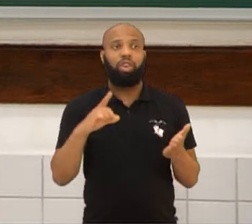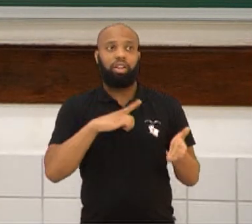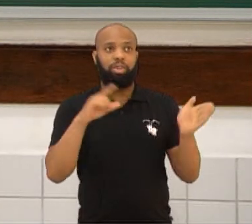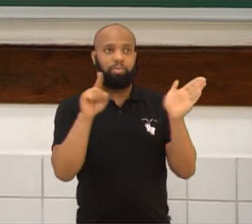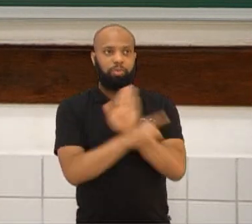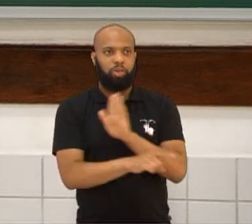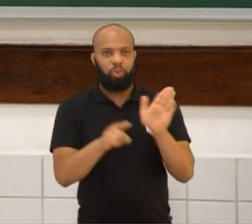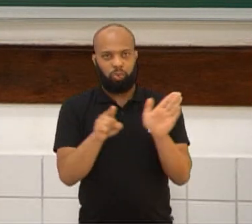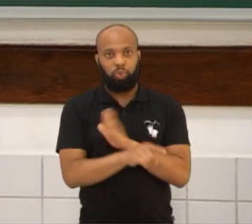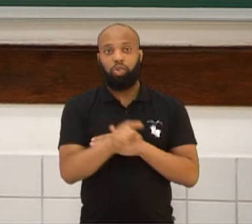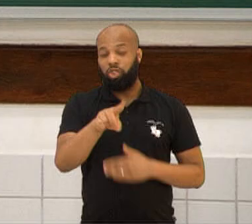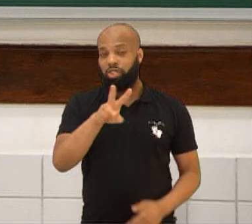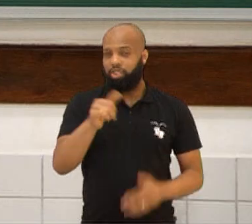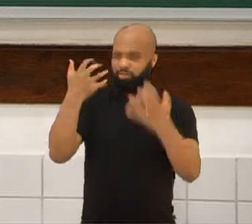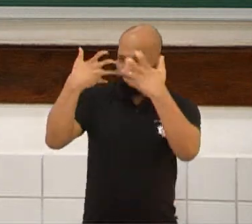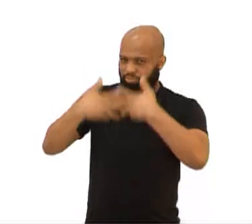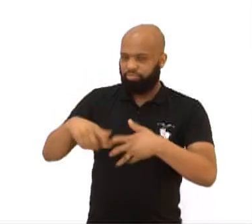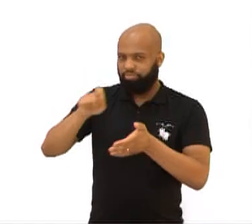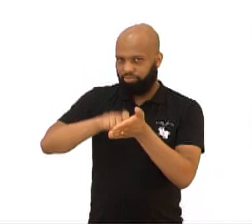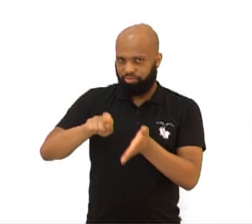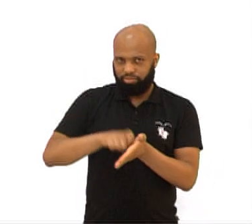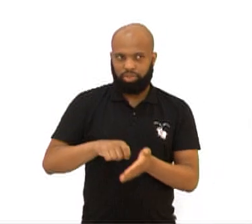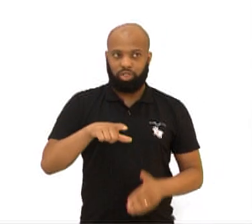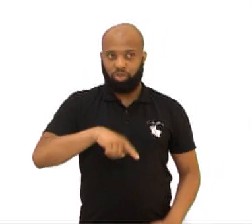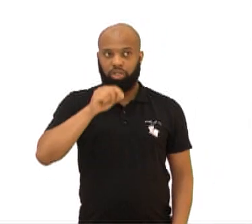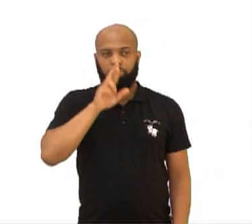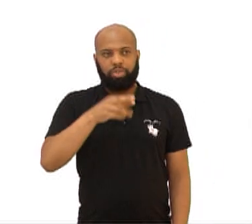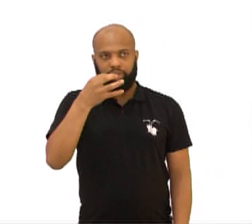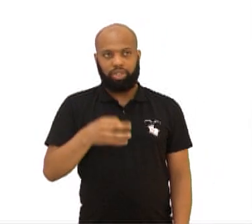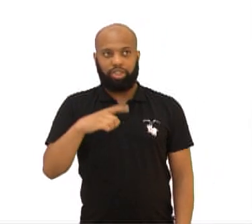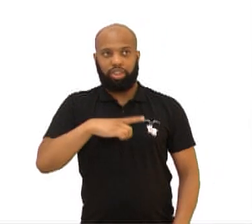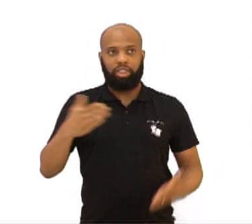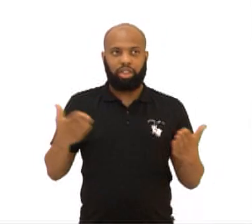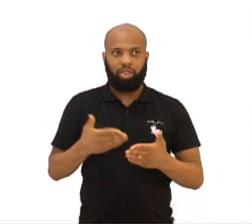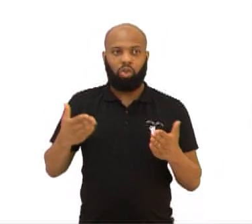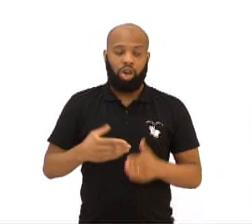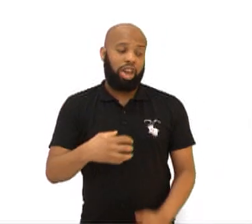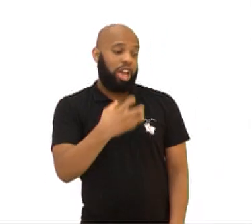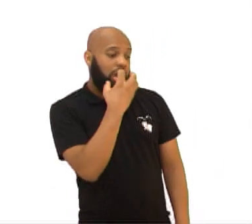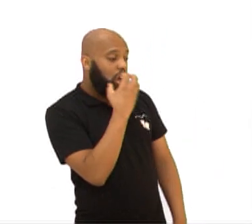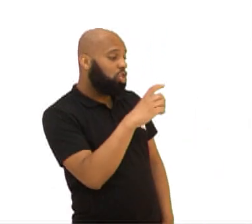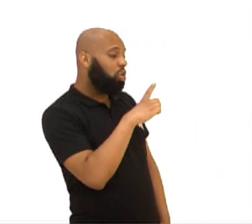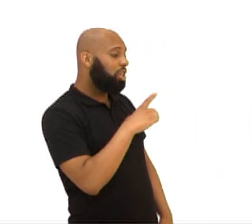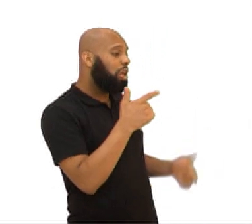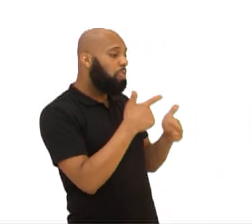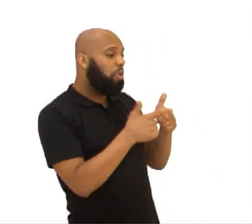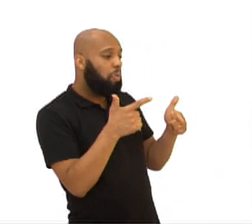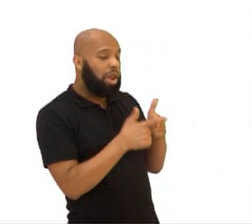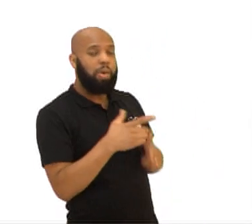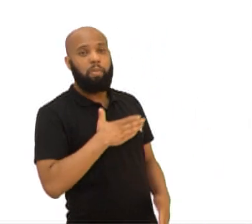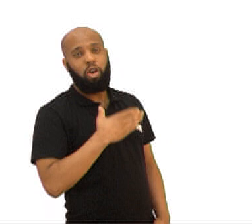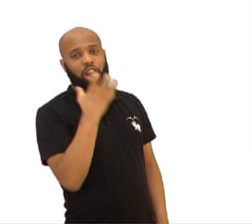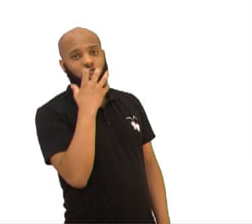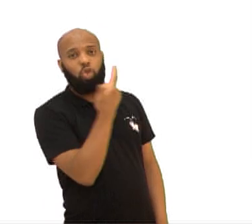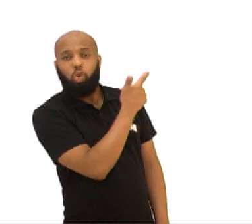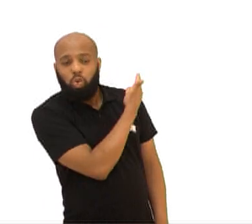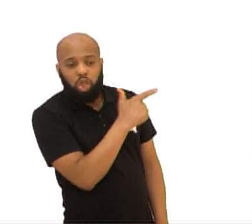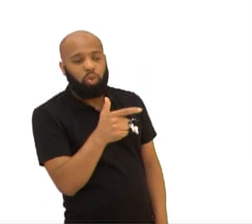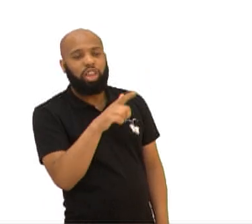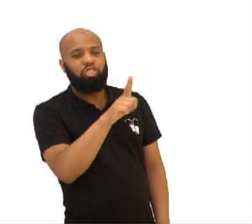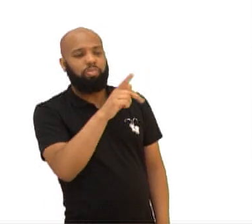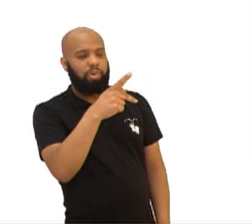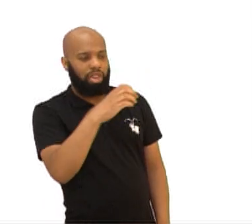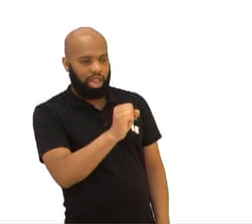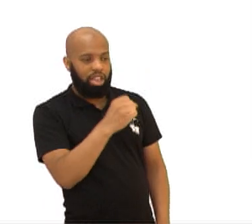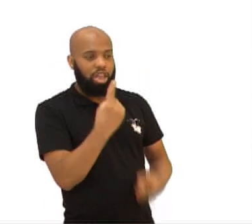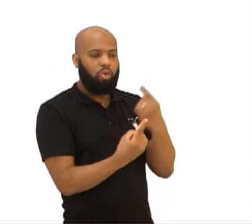um quiz, então, para você pensar e refletir. No trecho, cachorro eu tenho. O problema é que ele não tem GPS.